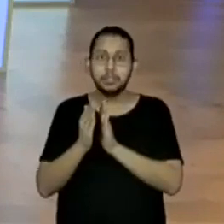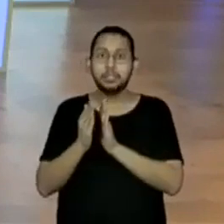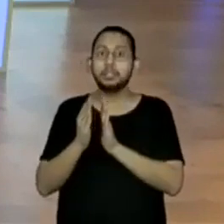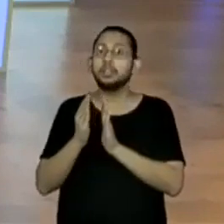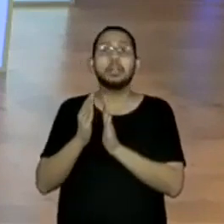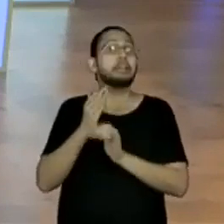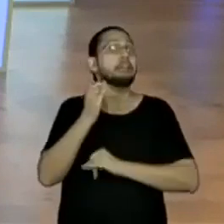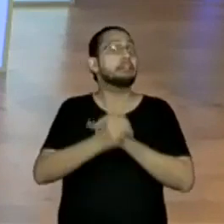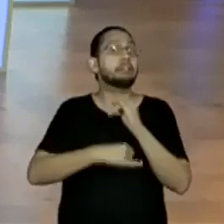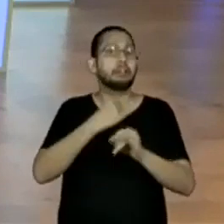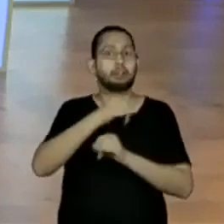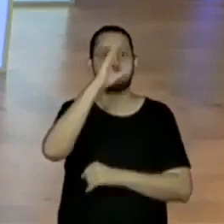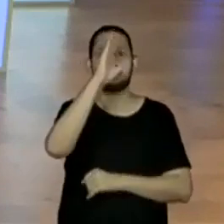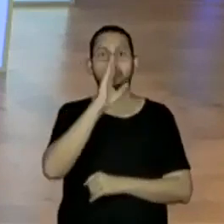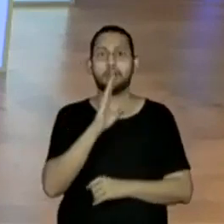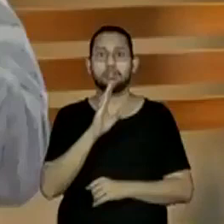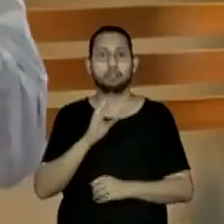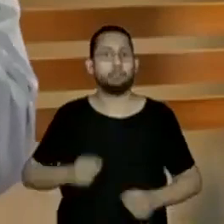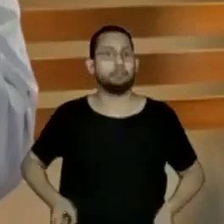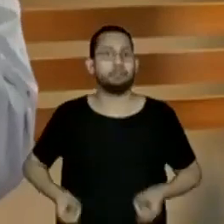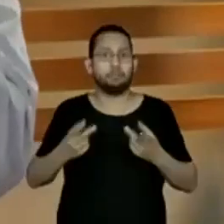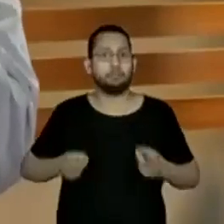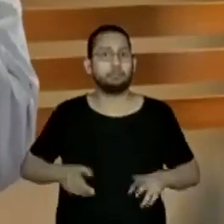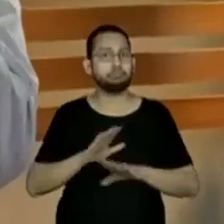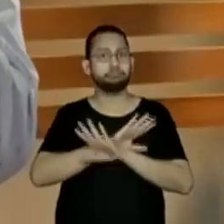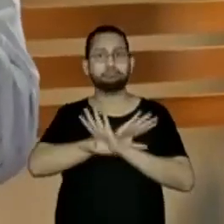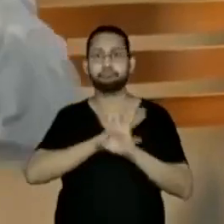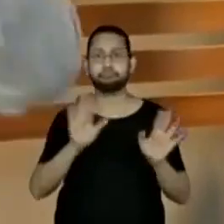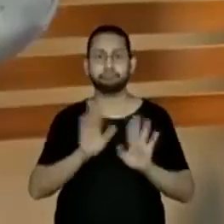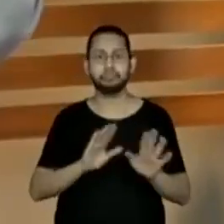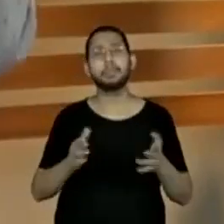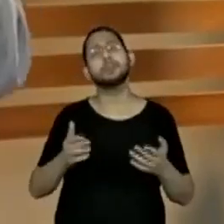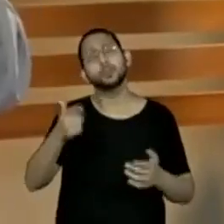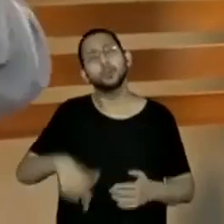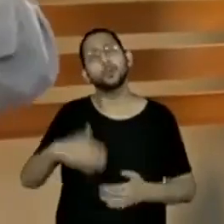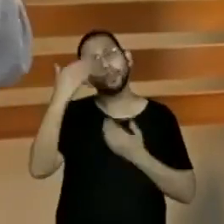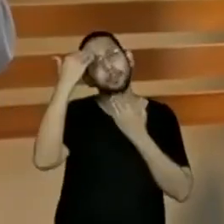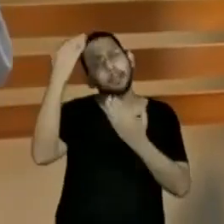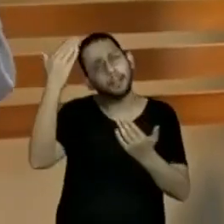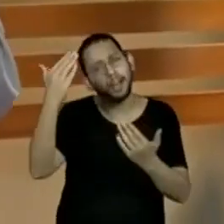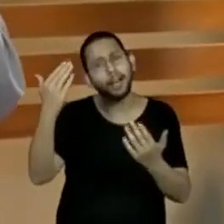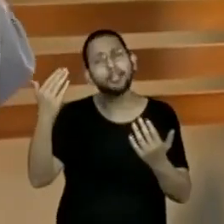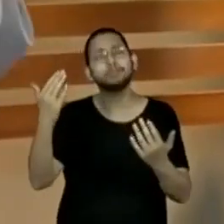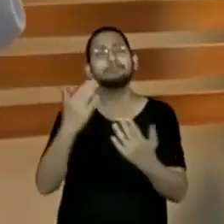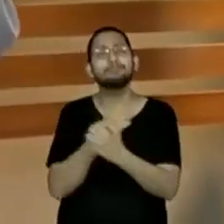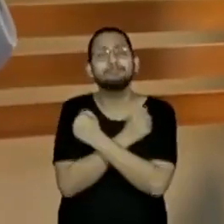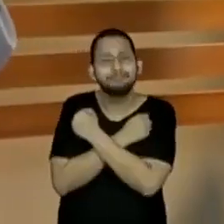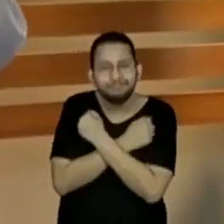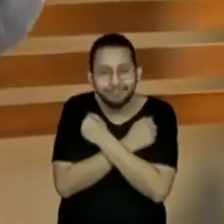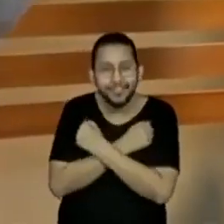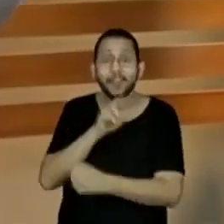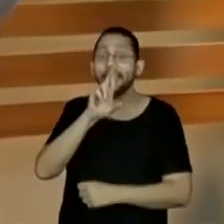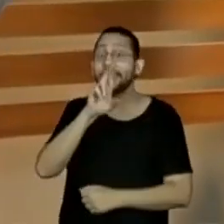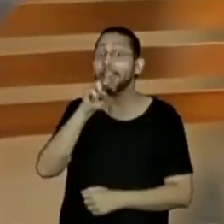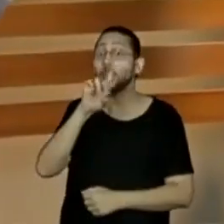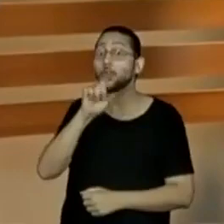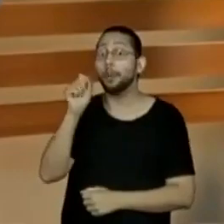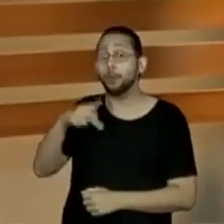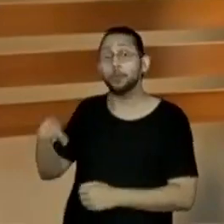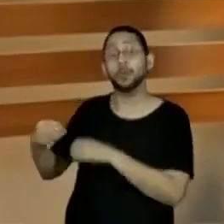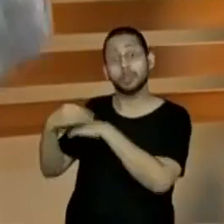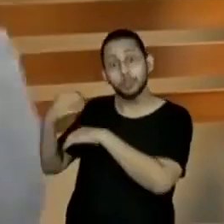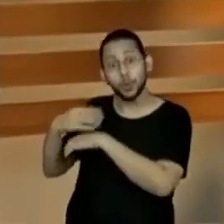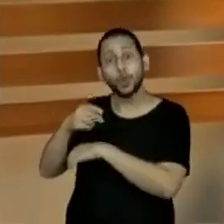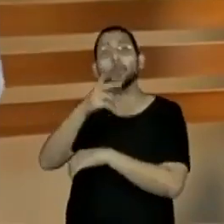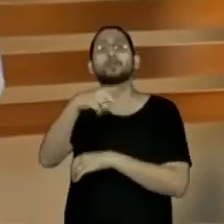consumir a sua internet, tá bom? Mais uma vez, obrigado. Valeu, professora Renilda, obrigado. Obrigado,